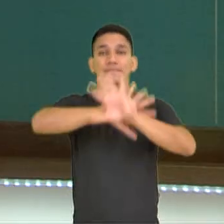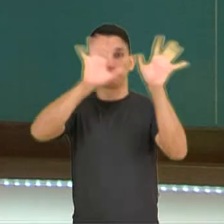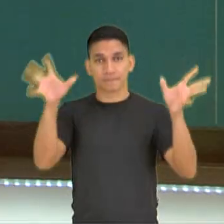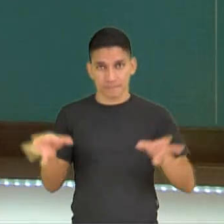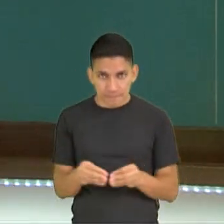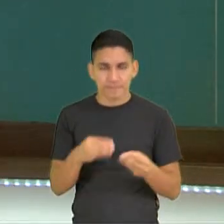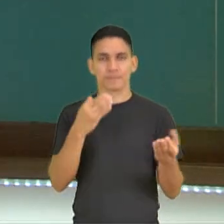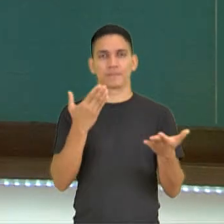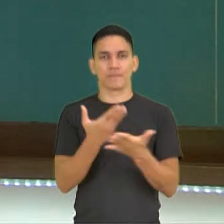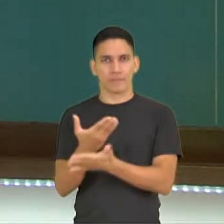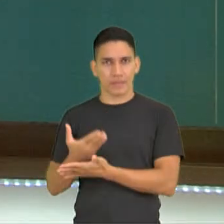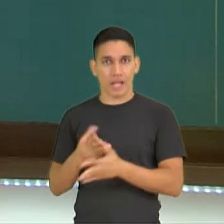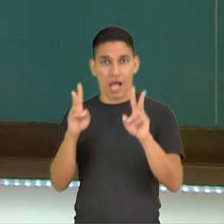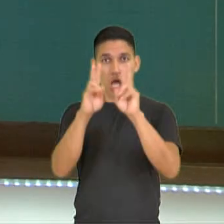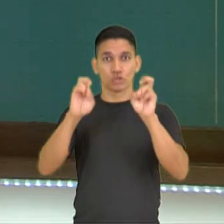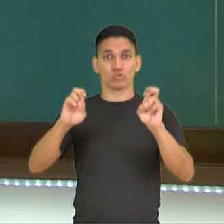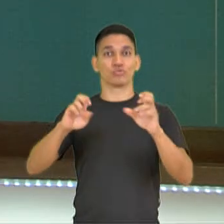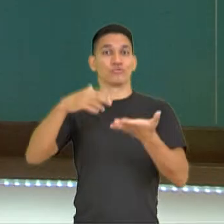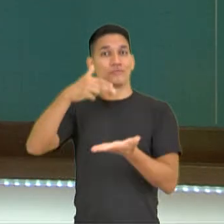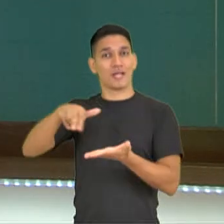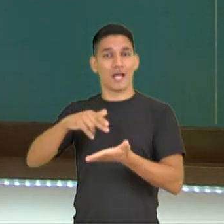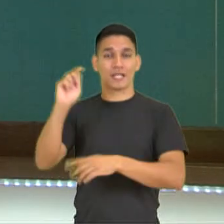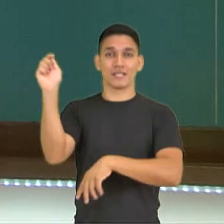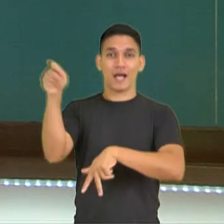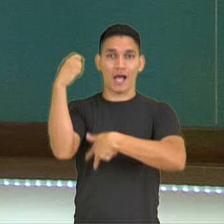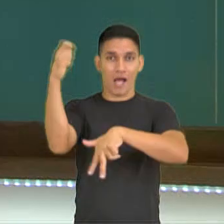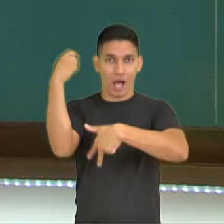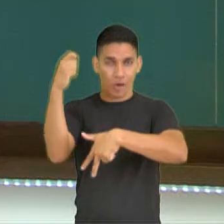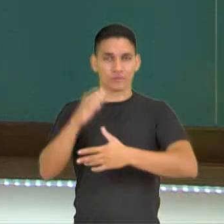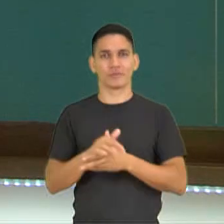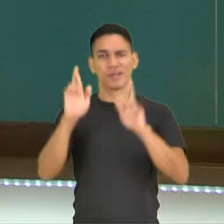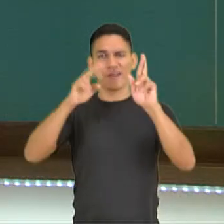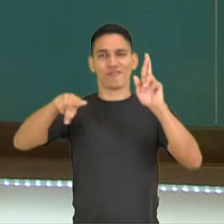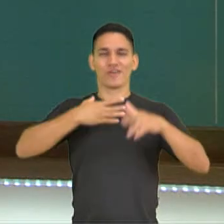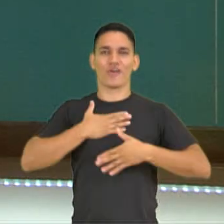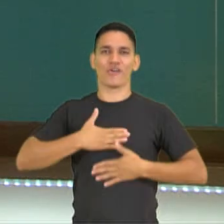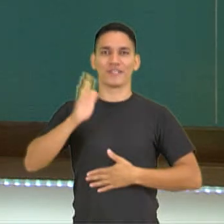Encerramos mais essa aula sobre danças gaúchas. Espero que vocês tenham